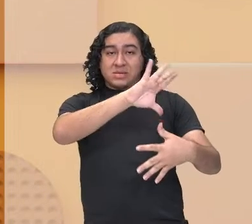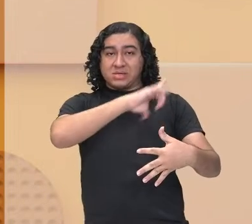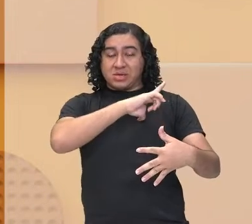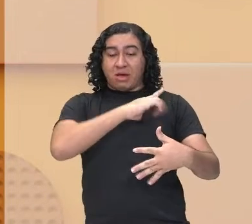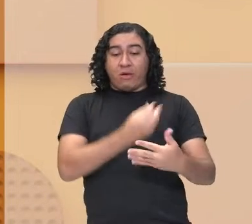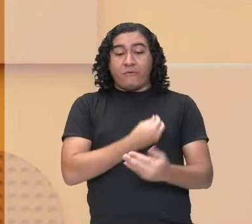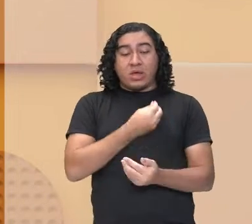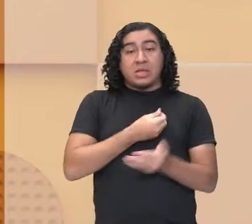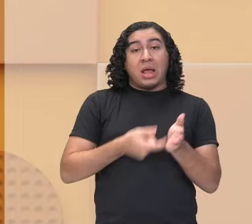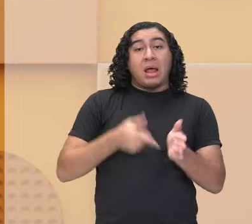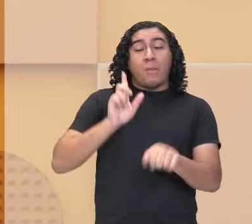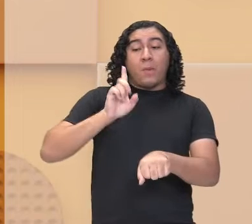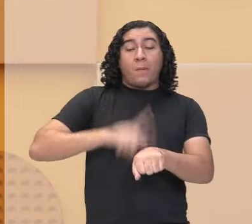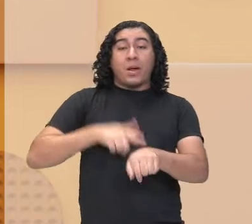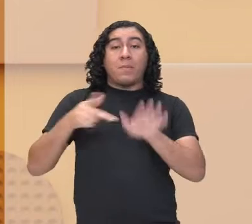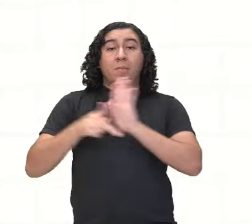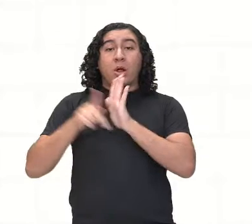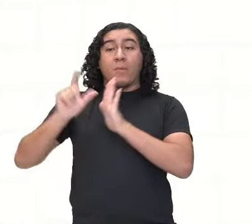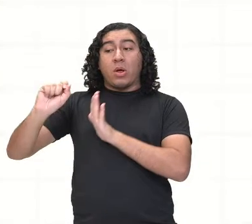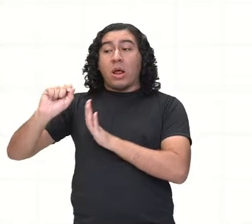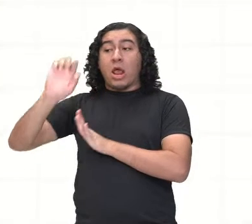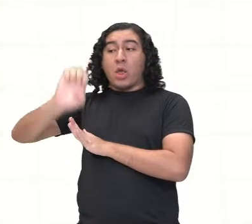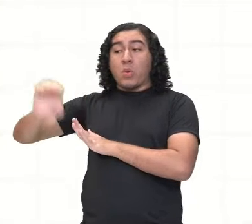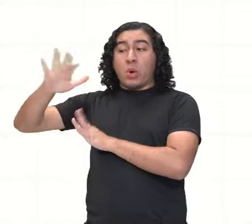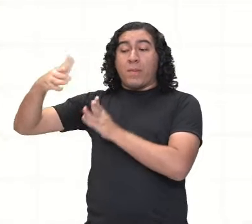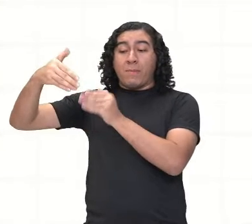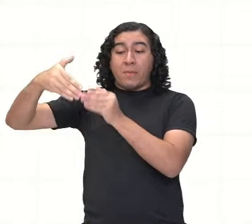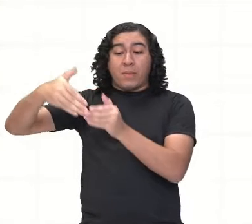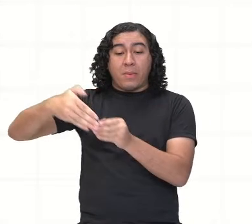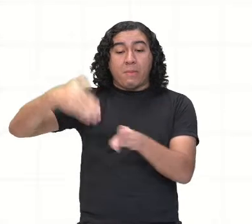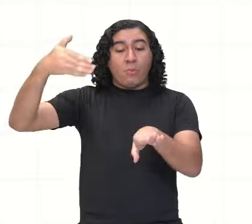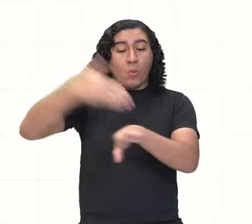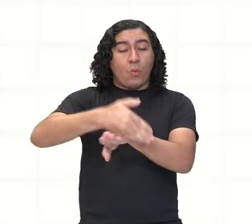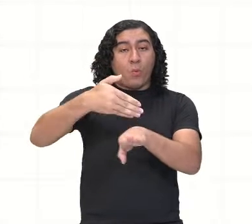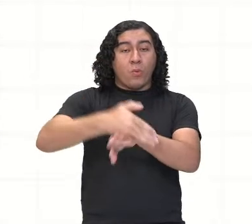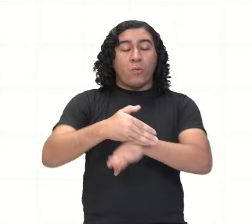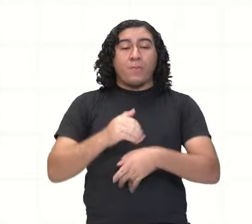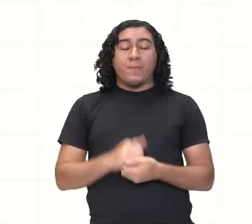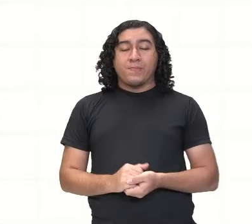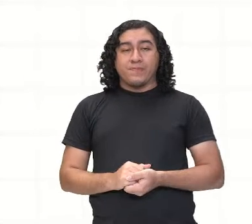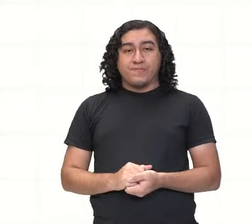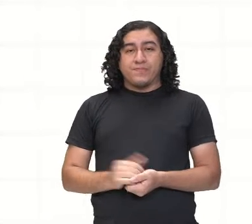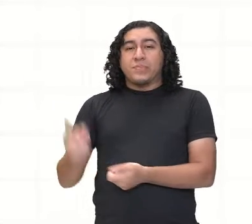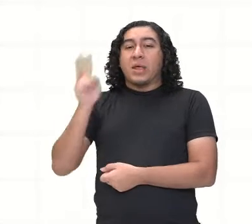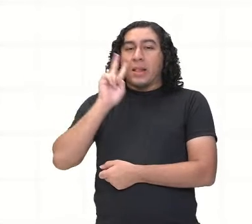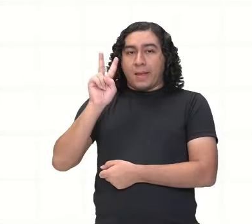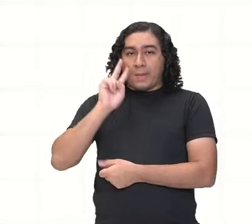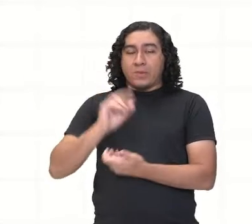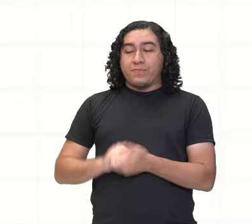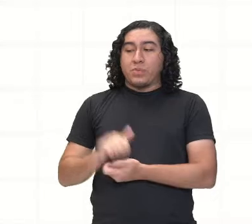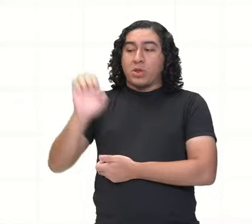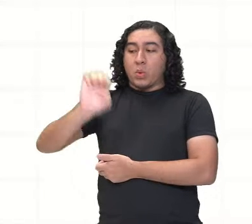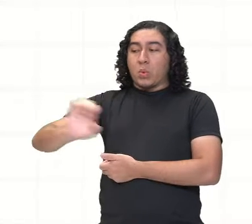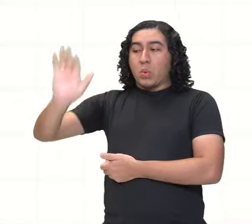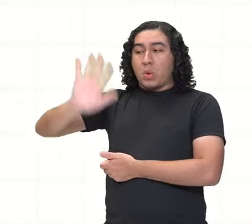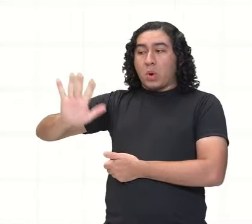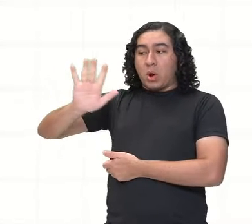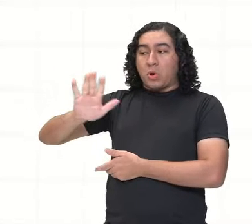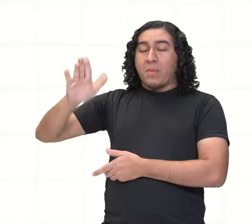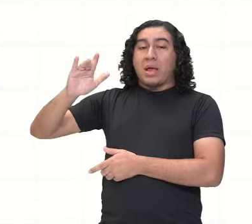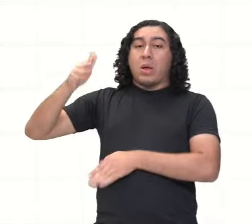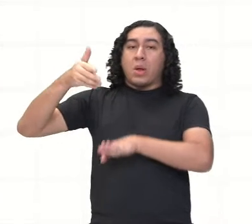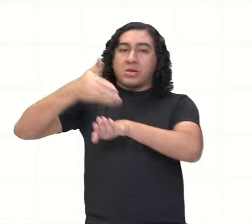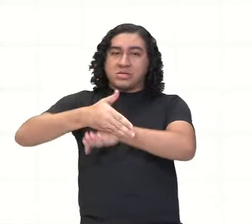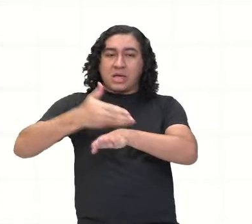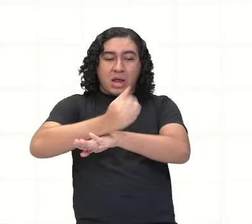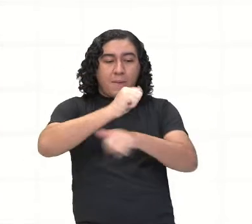americano no momento da chegada dos europeus. Só para a gente relembrar um pouquinho, quando os europeus chegam à